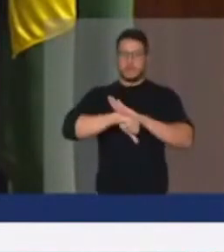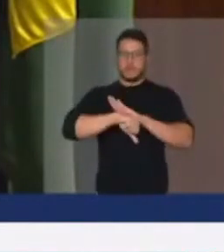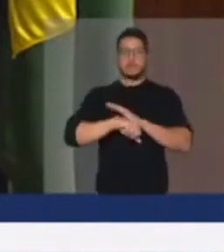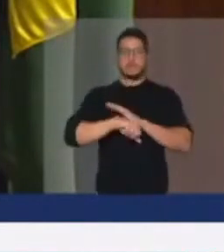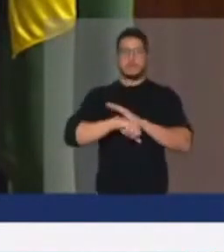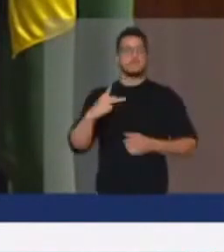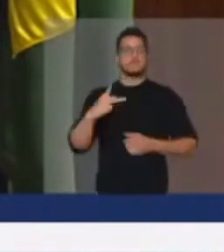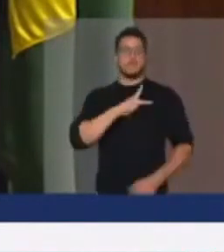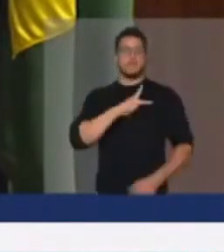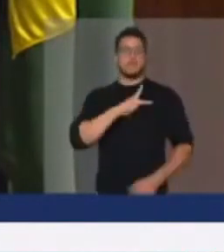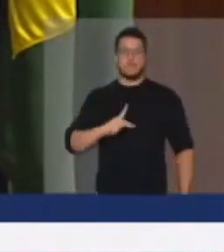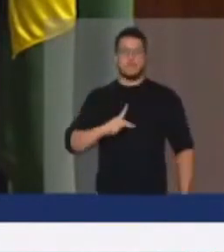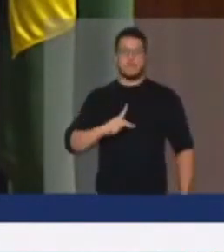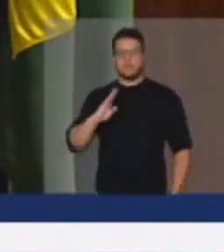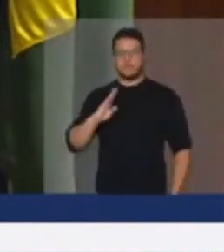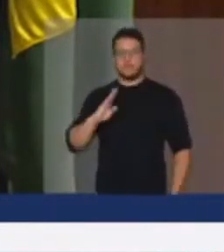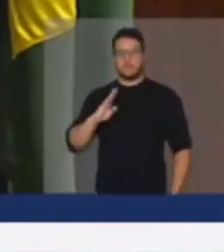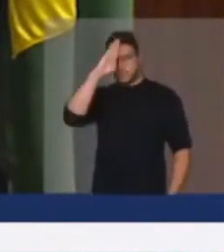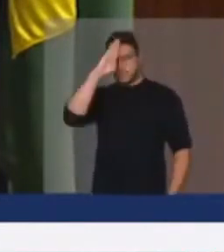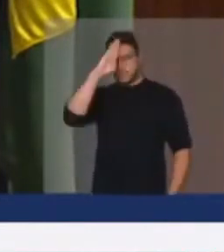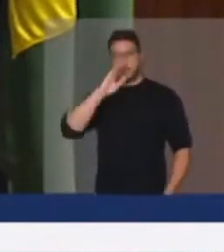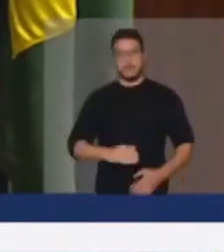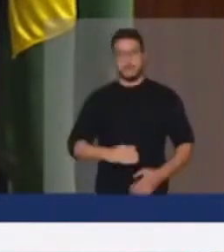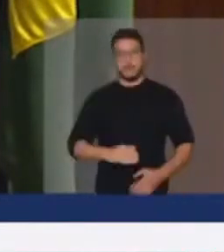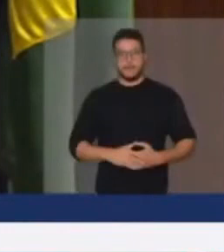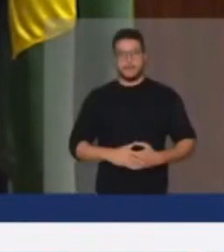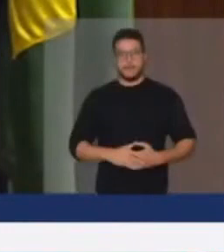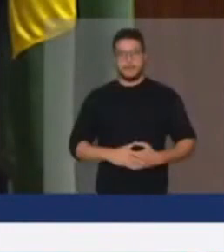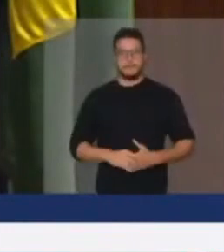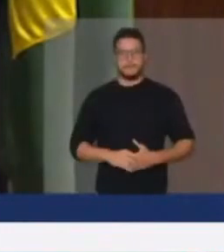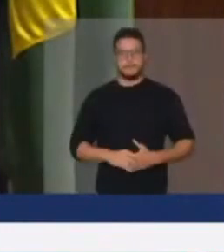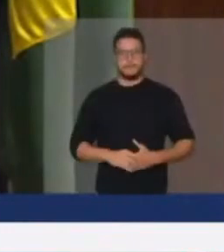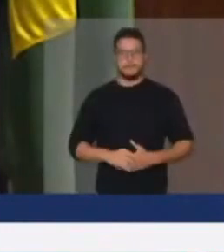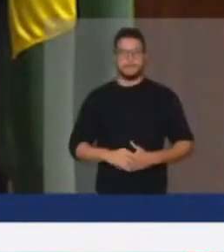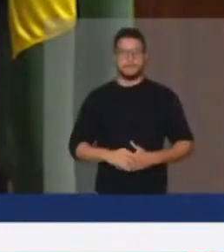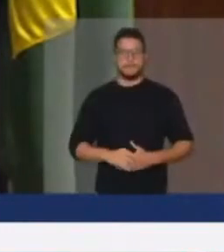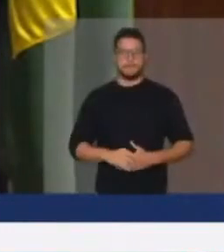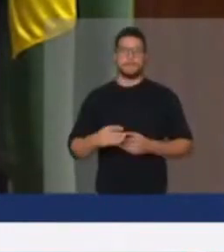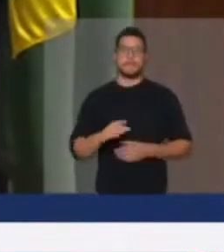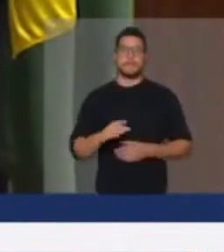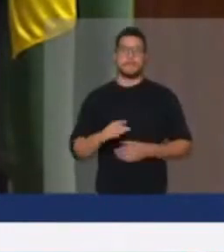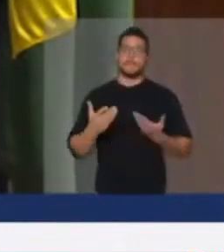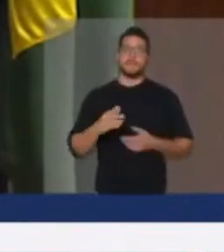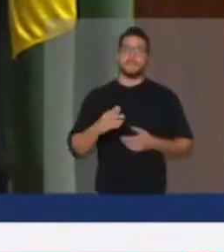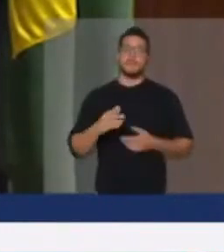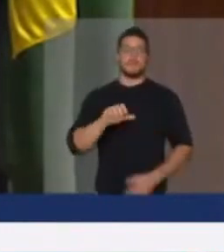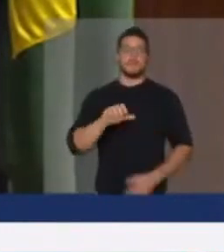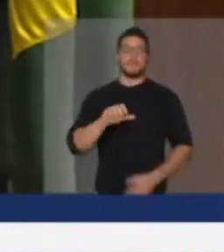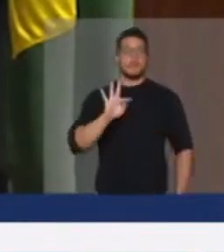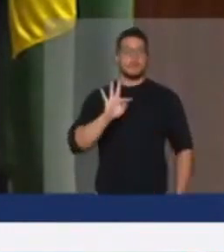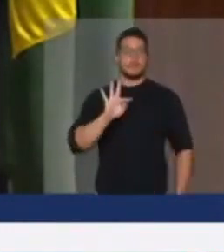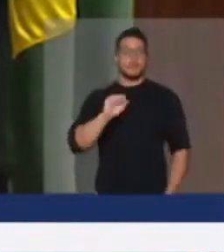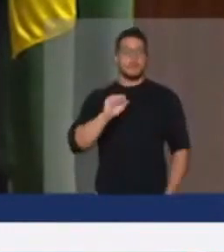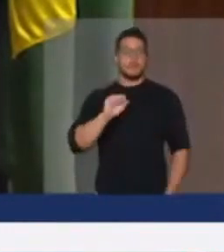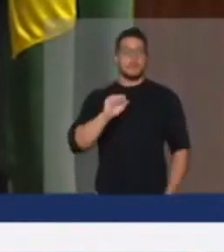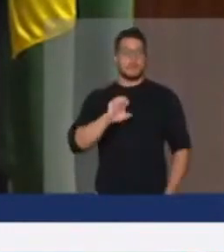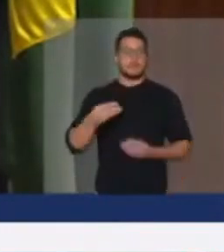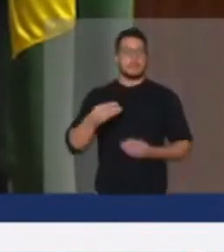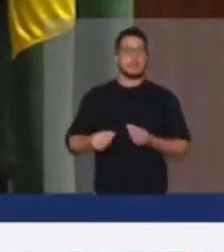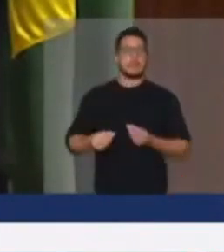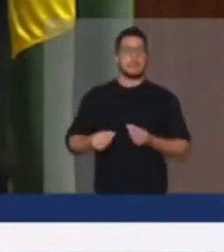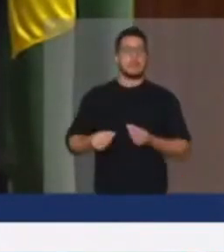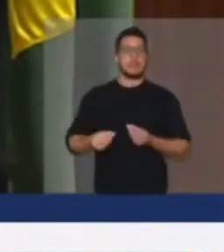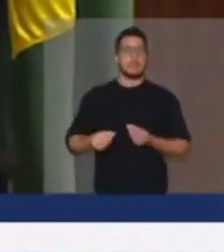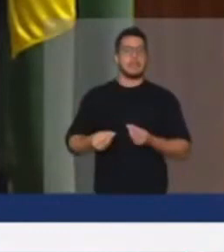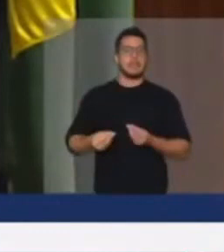pelo presidente Jair Bolsonaro, o encaminhamento ao Supremo Tribunal Federal para que ele seja